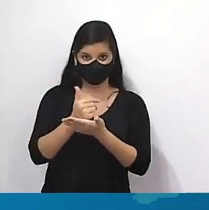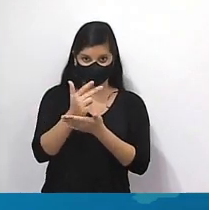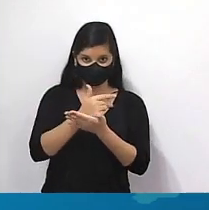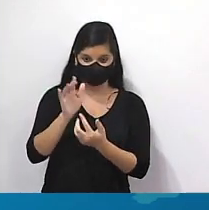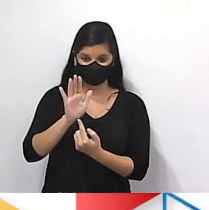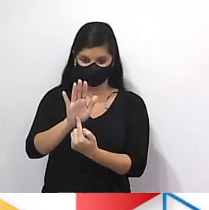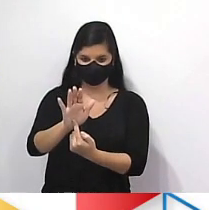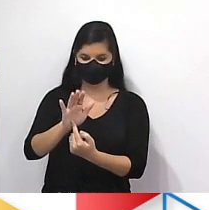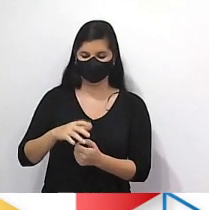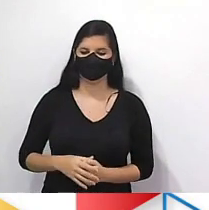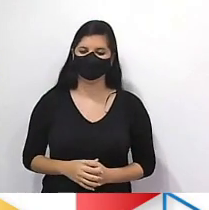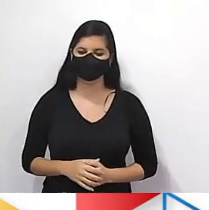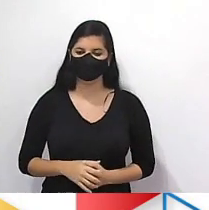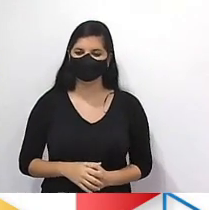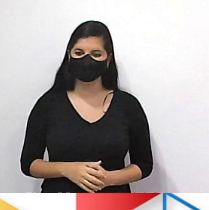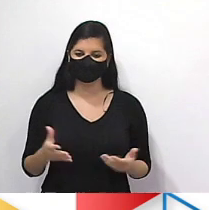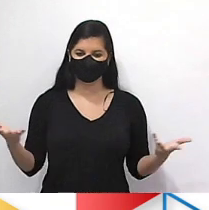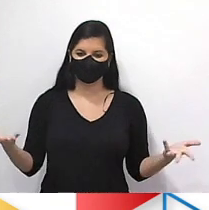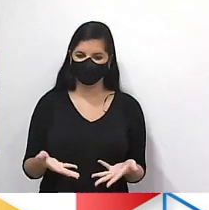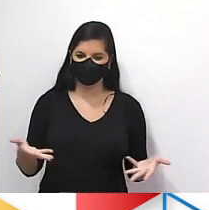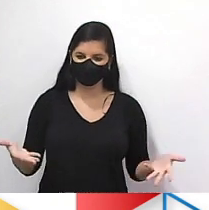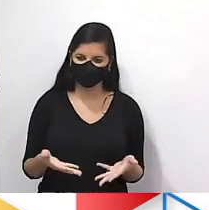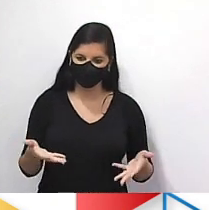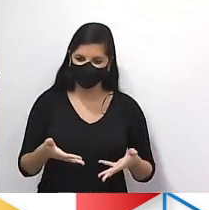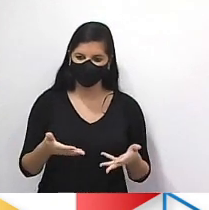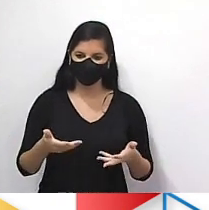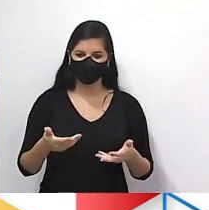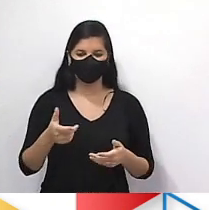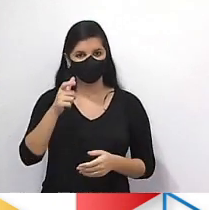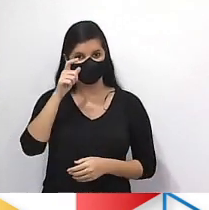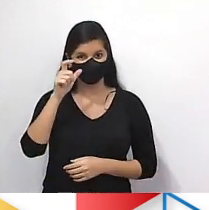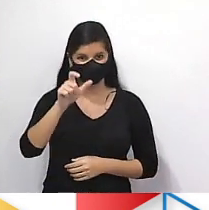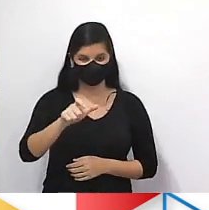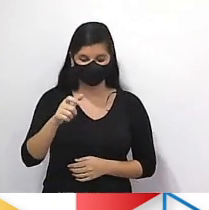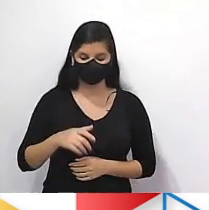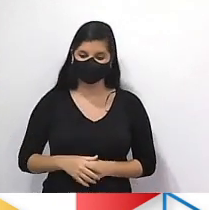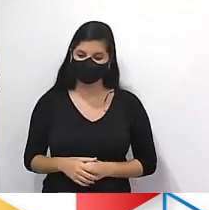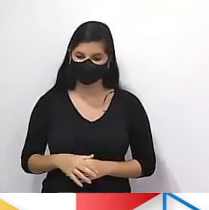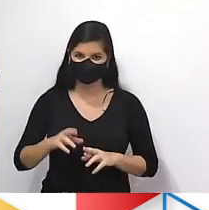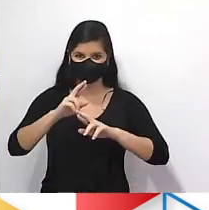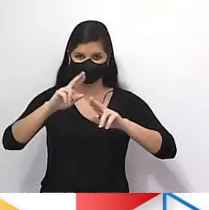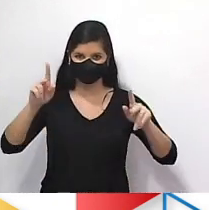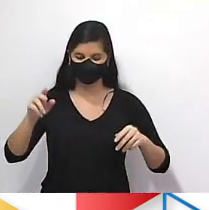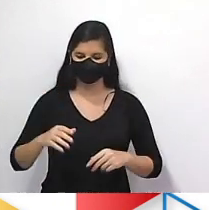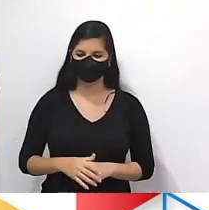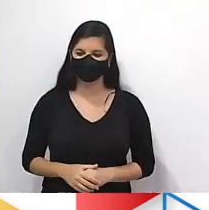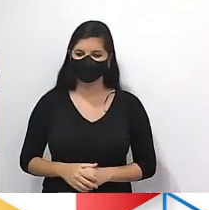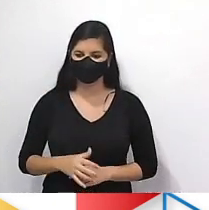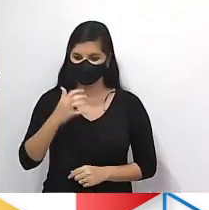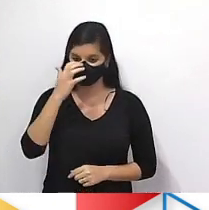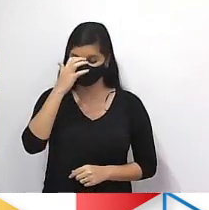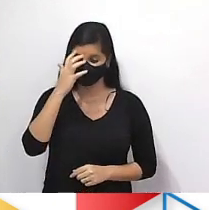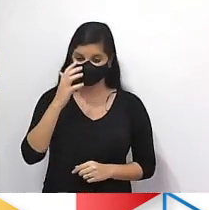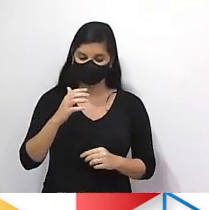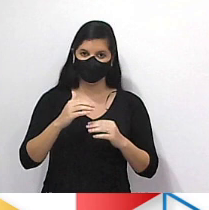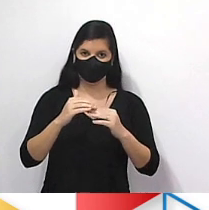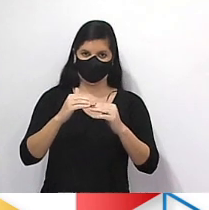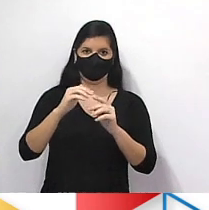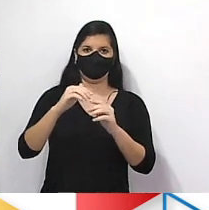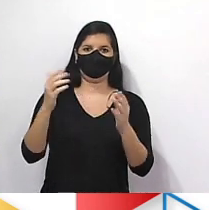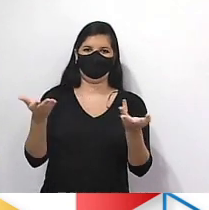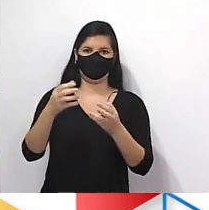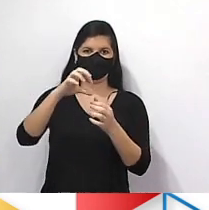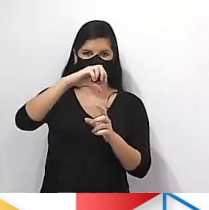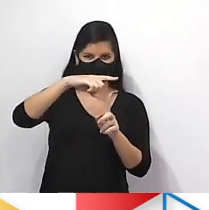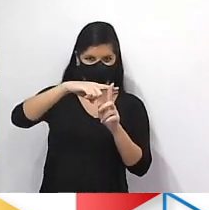ó, repetindo. Agora a gente vai ver uma coisa bem interessante, bem diferente. Somamos frações, agora nós